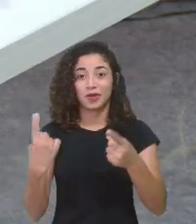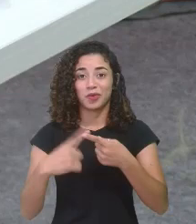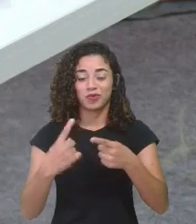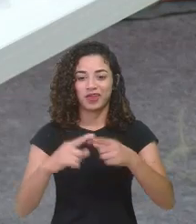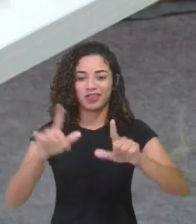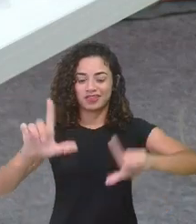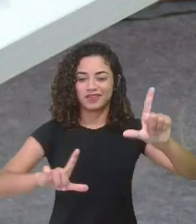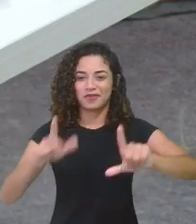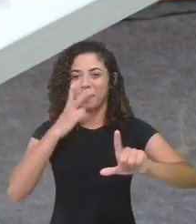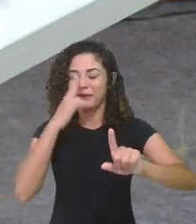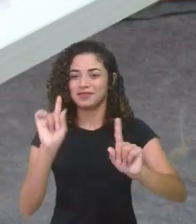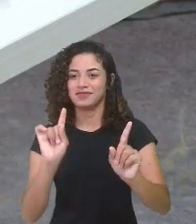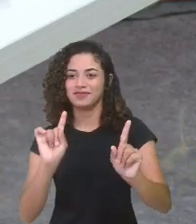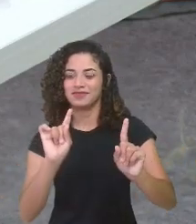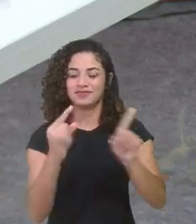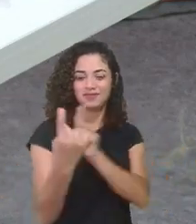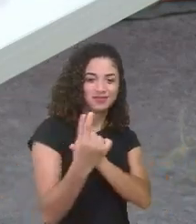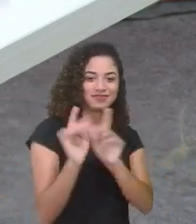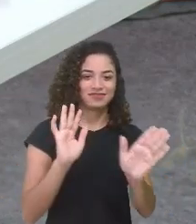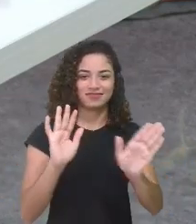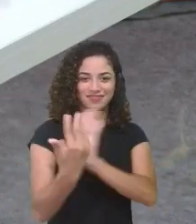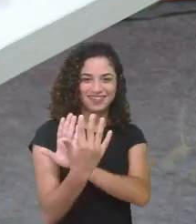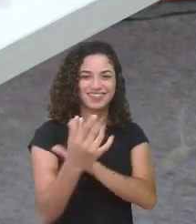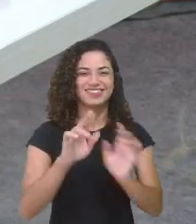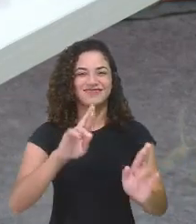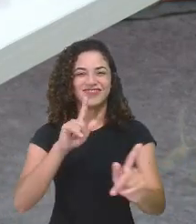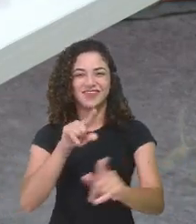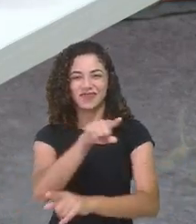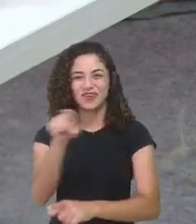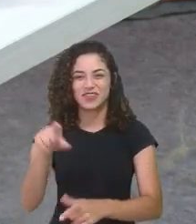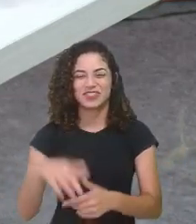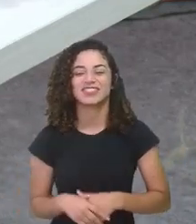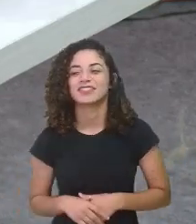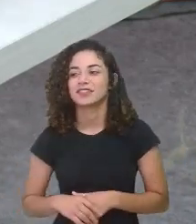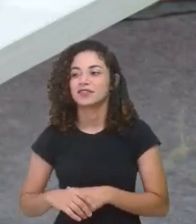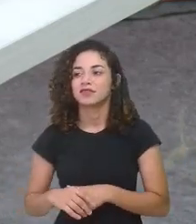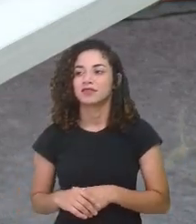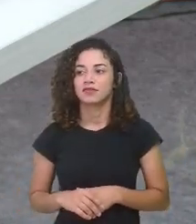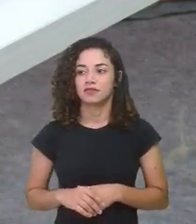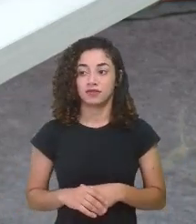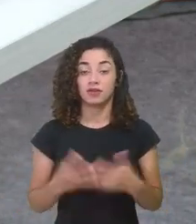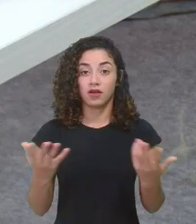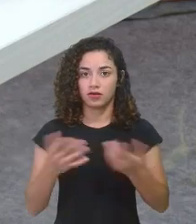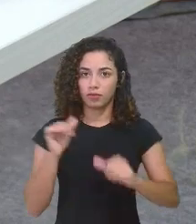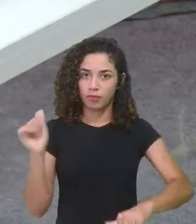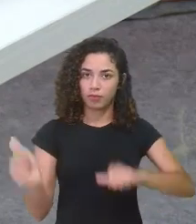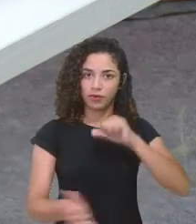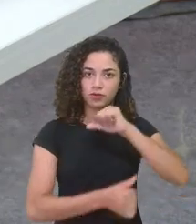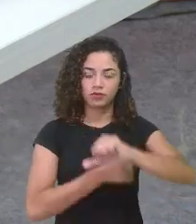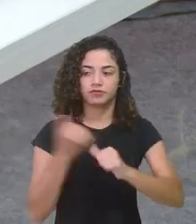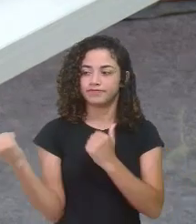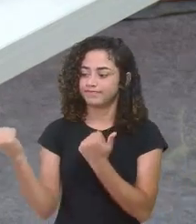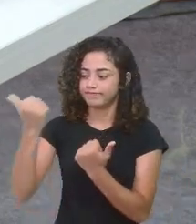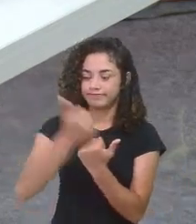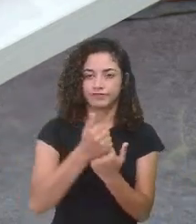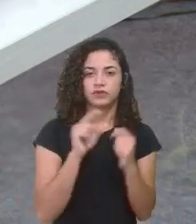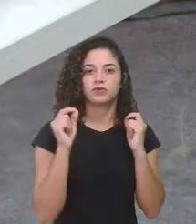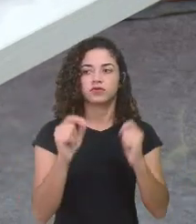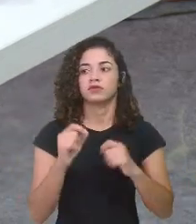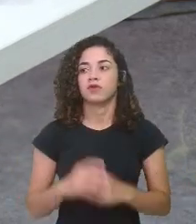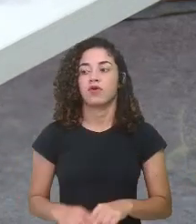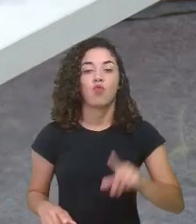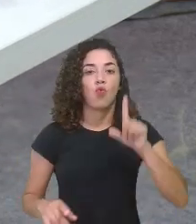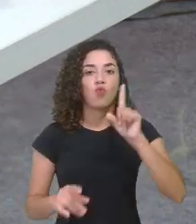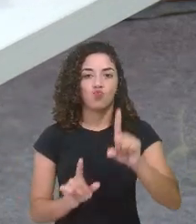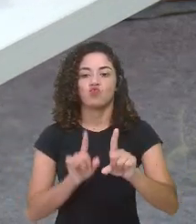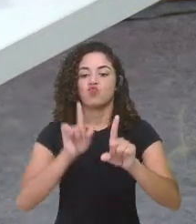né? invertido. A gente vê invertido, diferente de vocês. E aqui eu vou tirar, ó, vou colocar um outro número 1 que eu